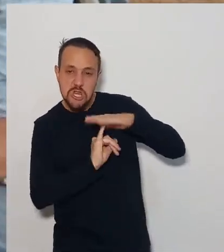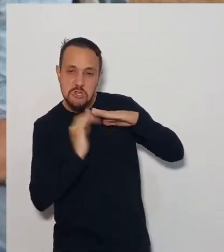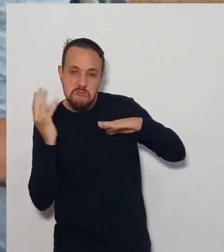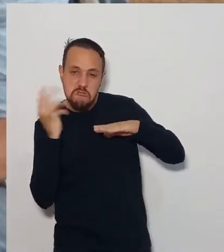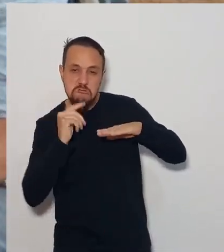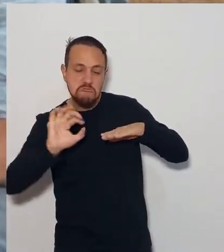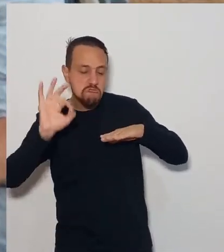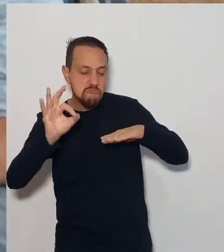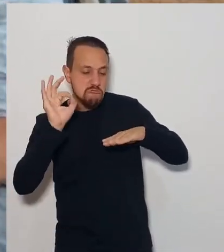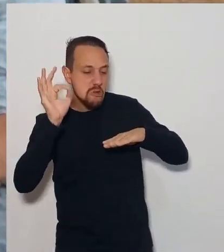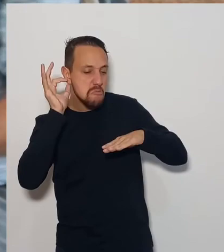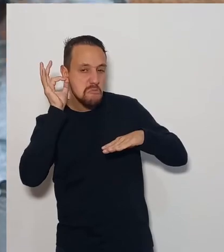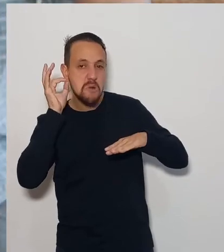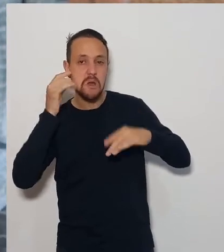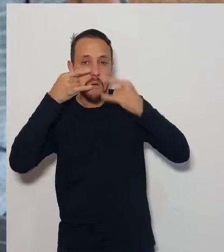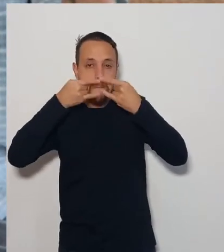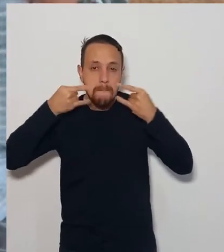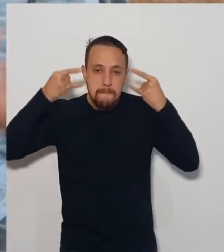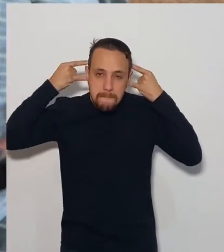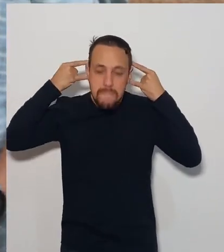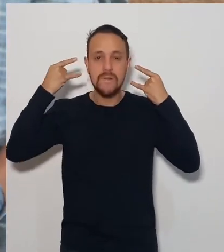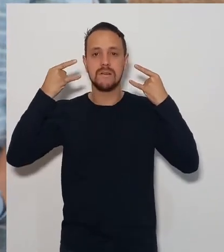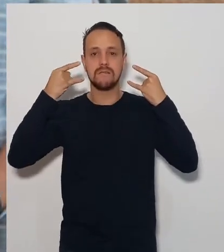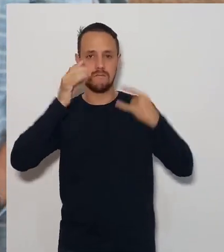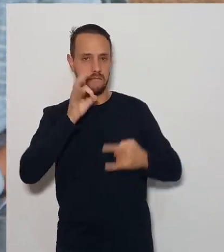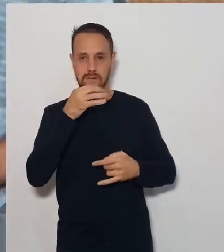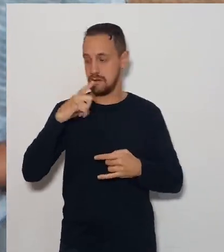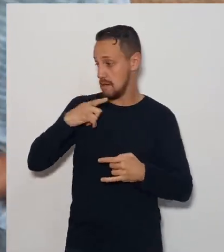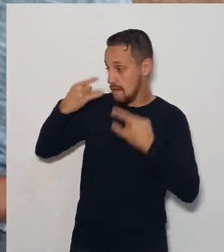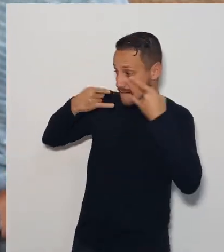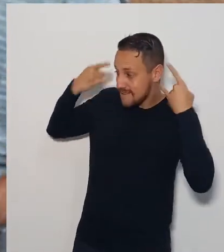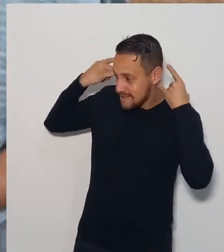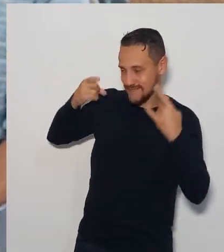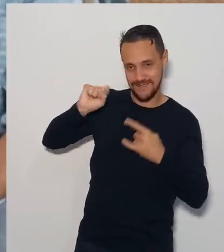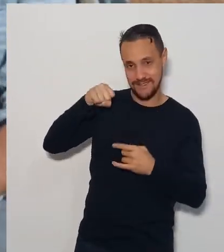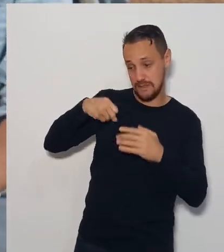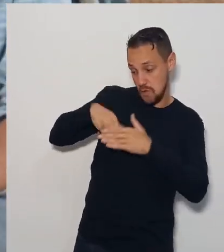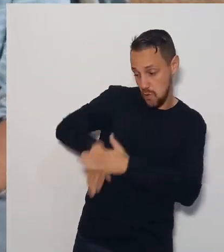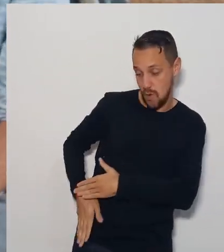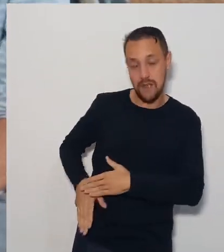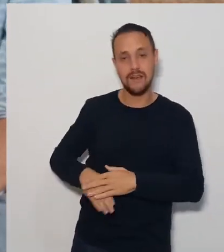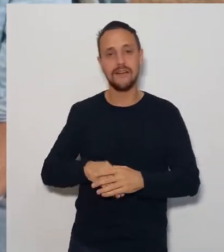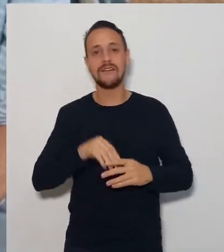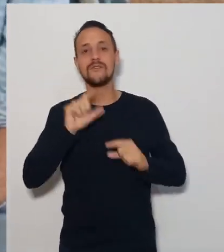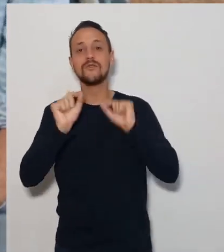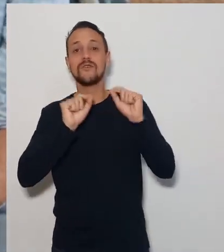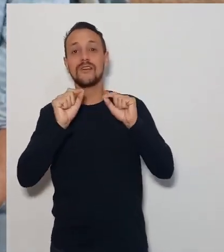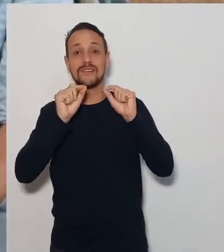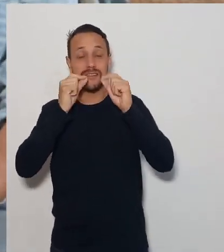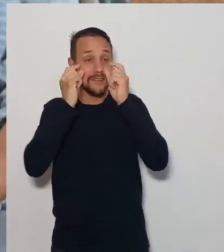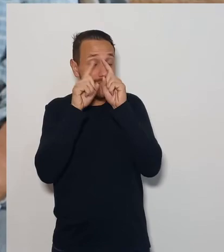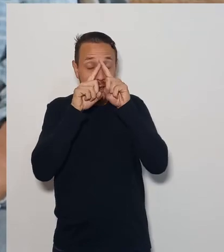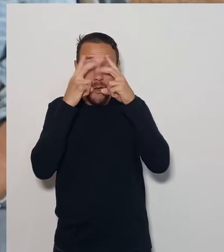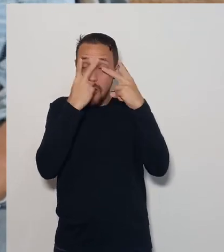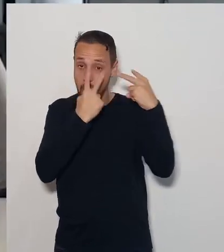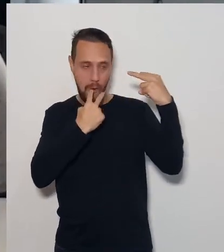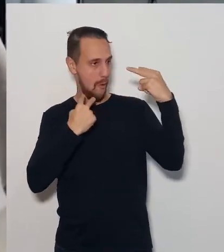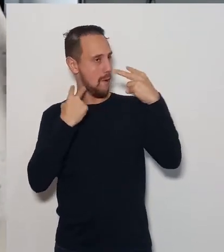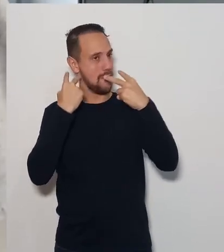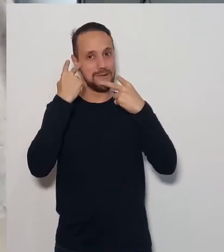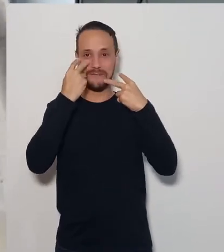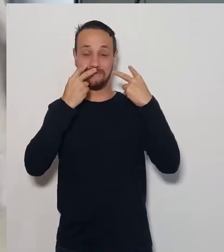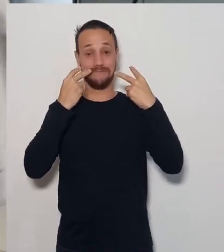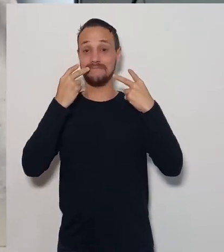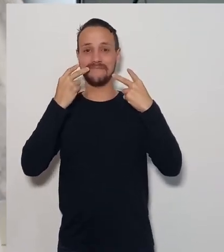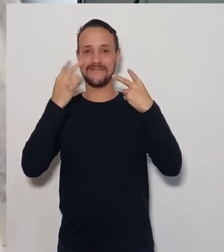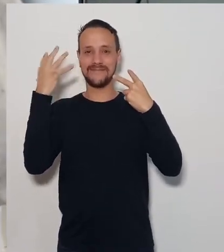tem. Colocaram, era máscara, que nós tá carregando aqui, né, tchau? A minha tá aqui no bolso. Colocaram um negócio, ó, brioso na cara, que eu não sei falar